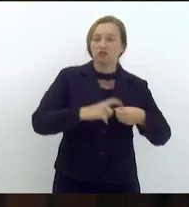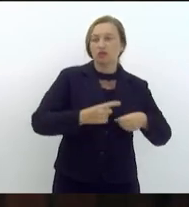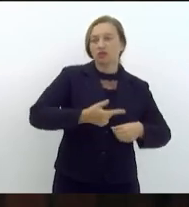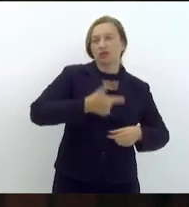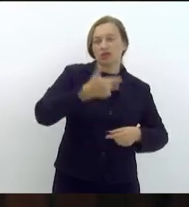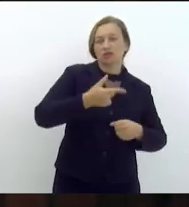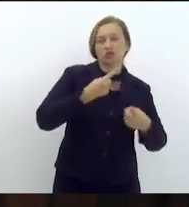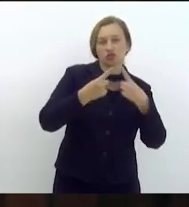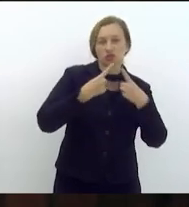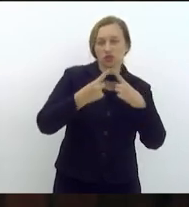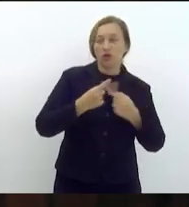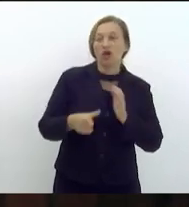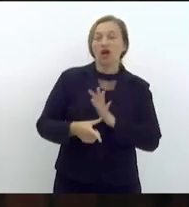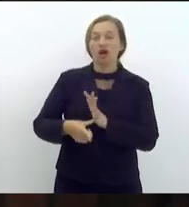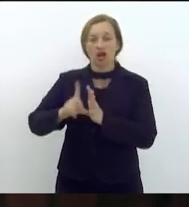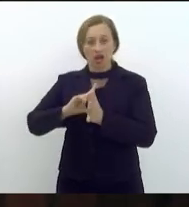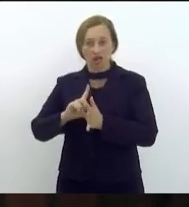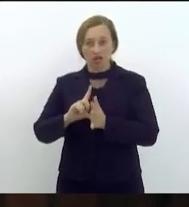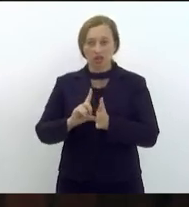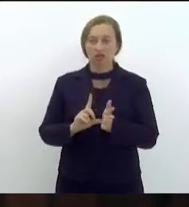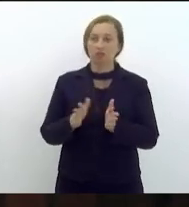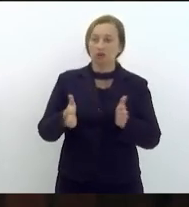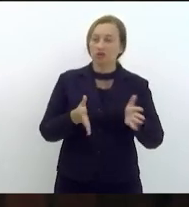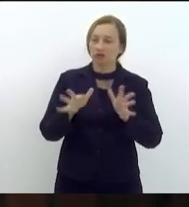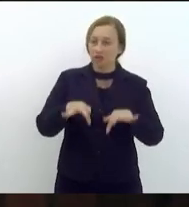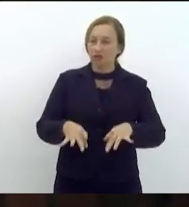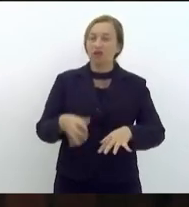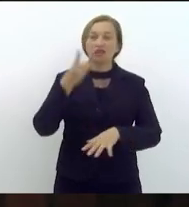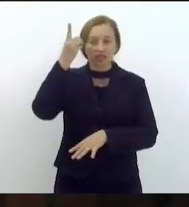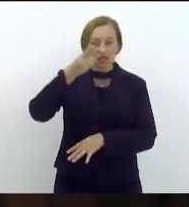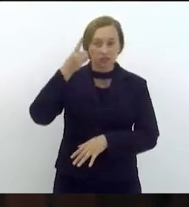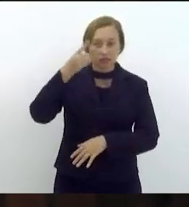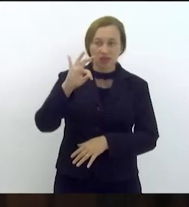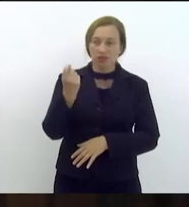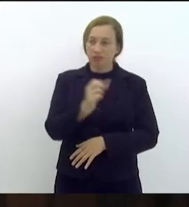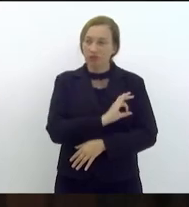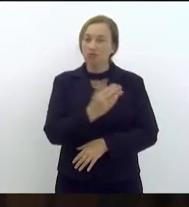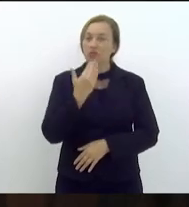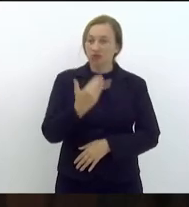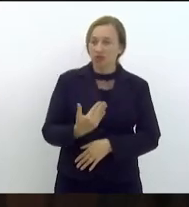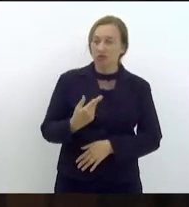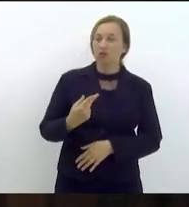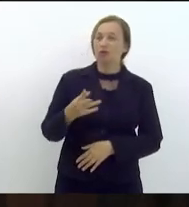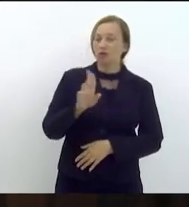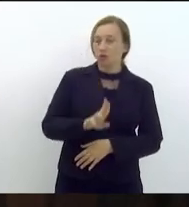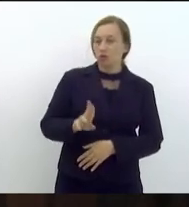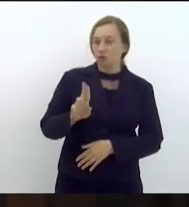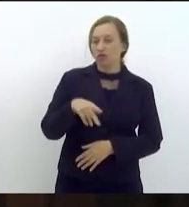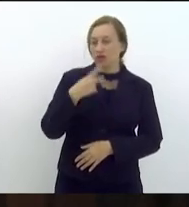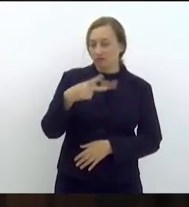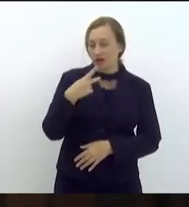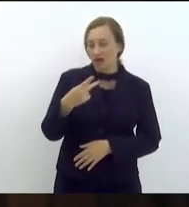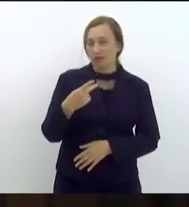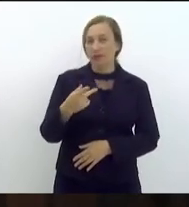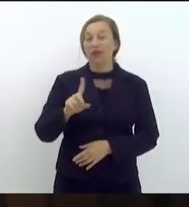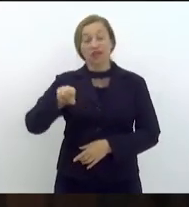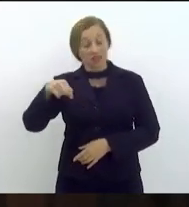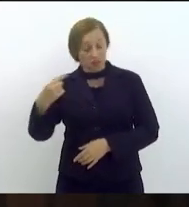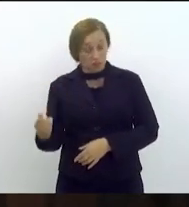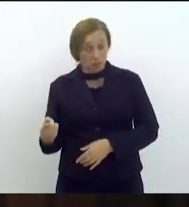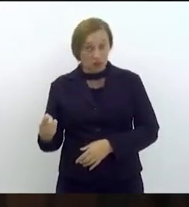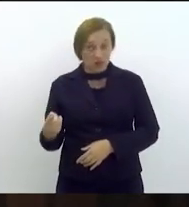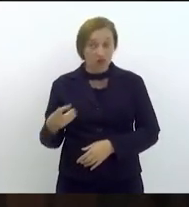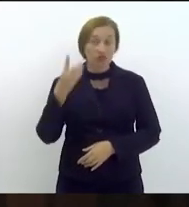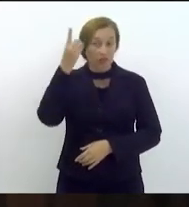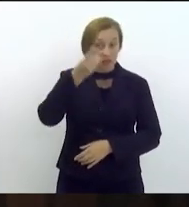retorna e segunda antes de ir para o expediente final deputada Marta Rocha havia pedido para fazer uma questão de ordem e logo em seguida